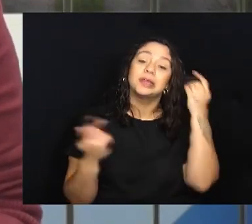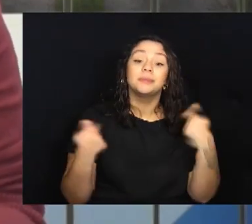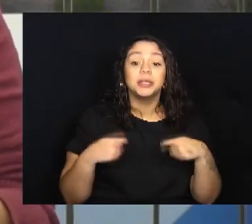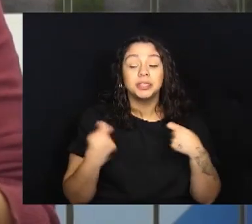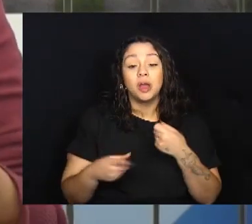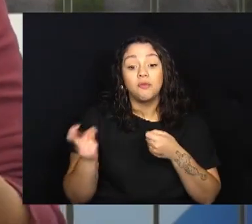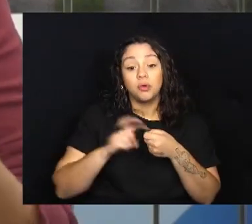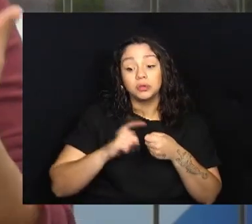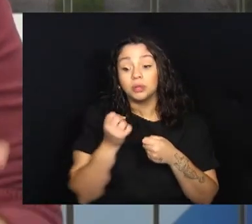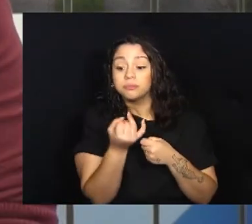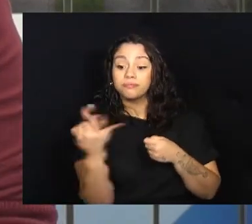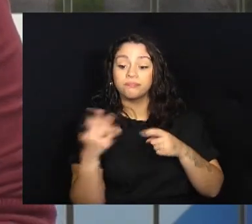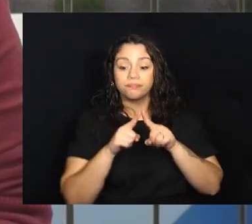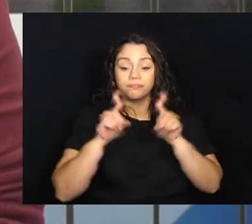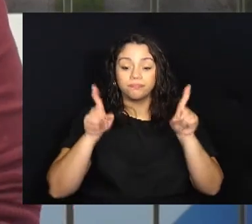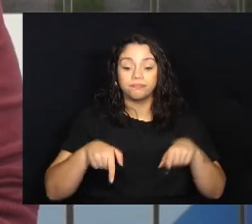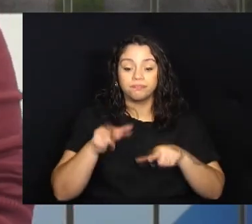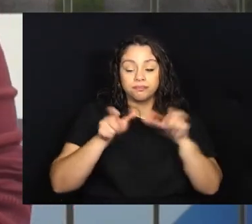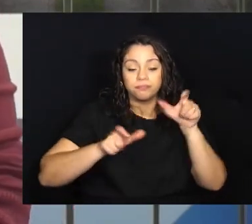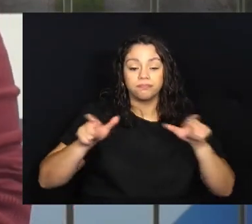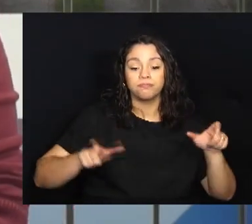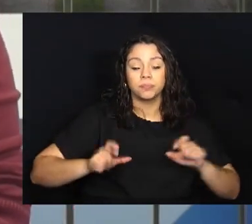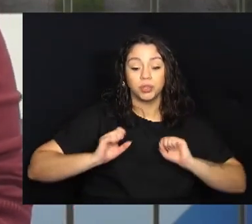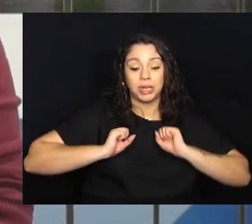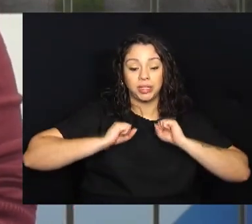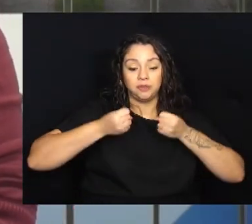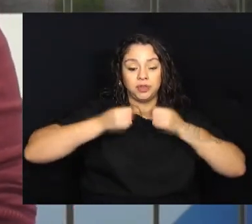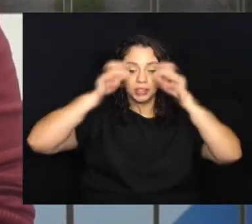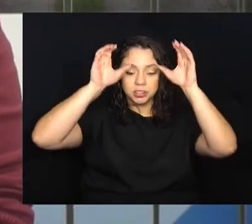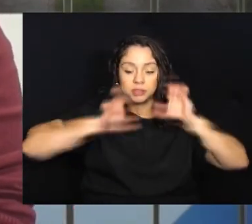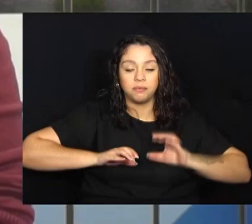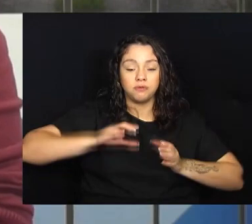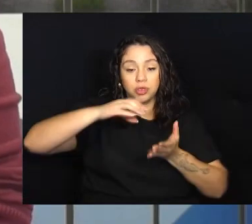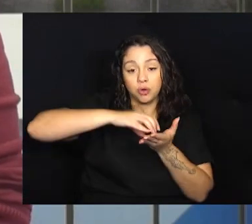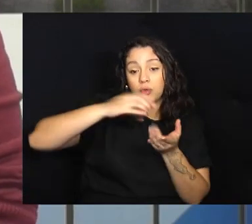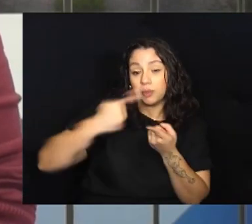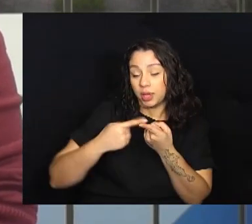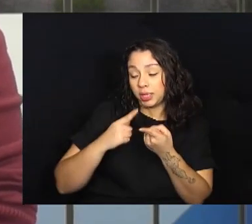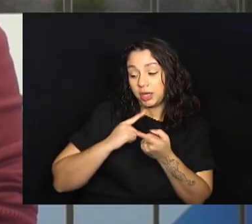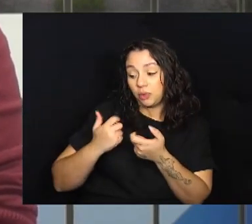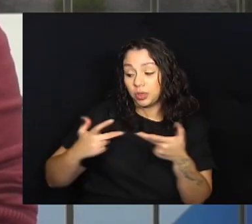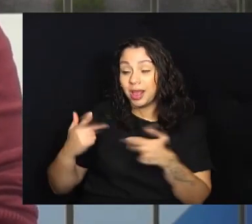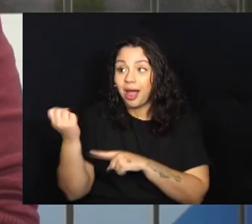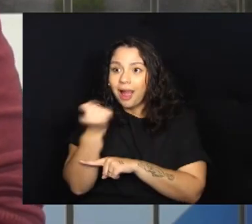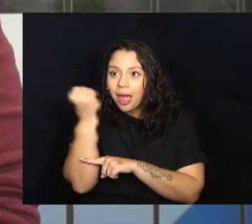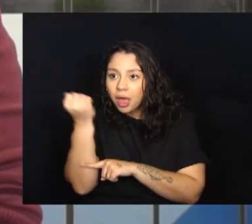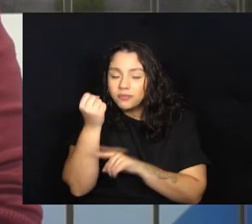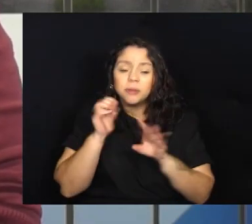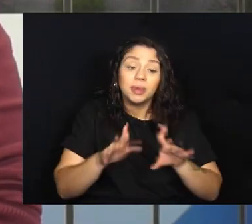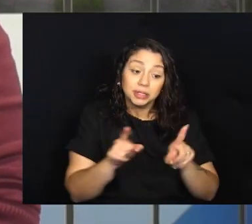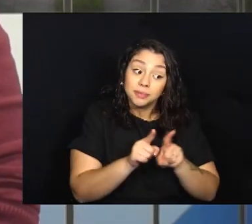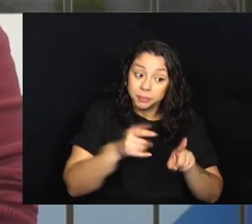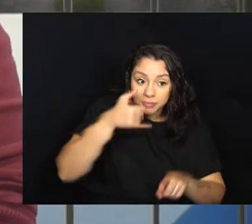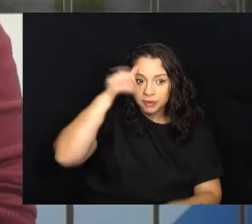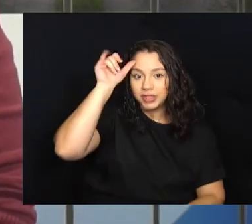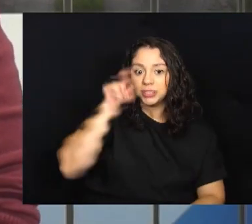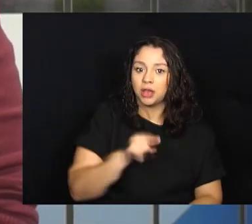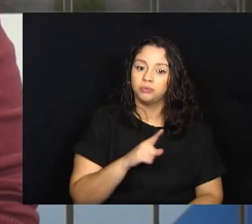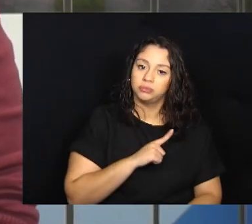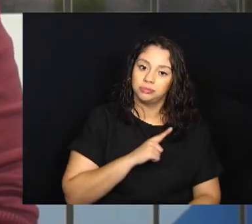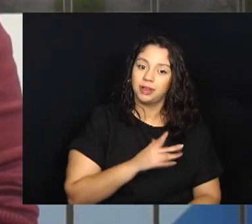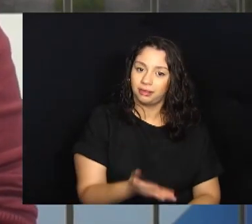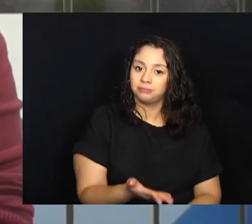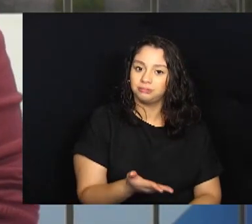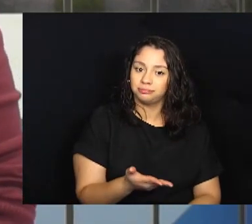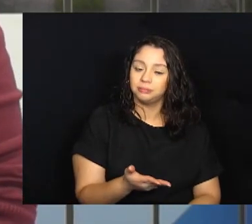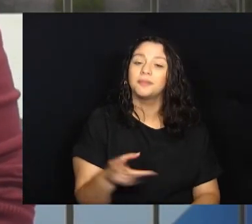o quadro da Defesa Civil, porque além de atender a ocorrências mais graves, a Defesa Civil também faz prevenção, também faz